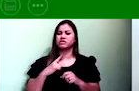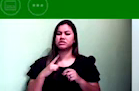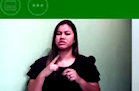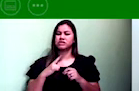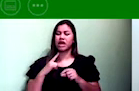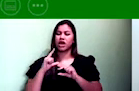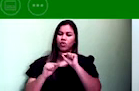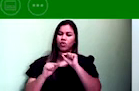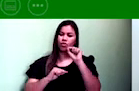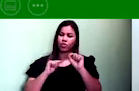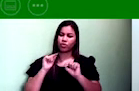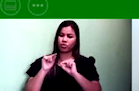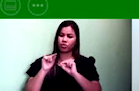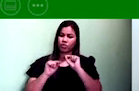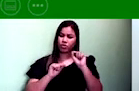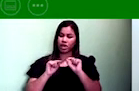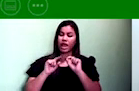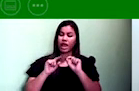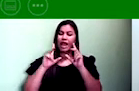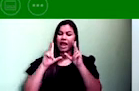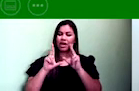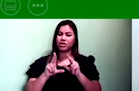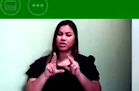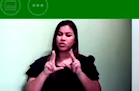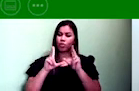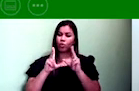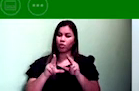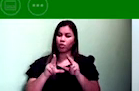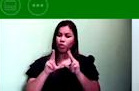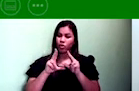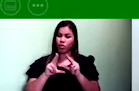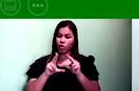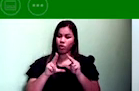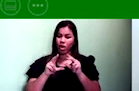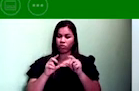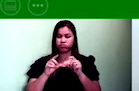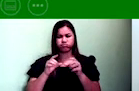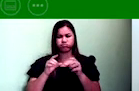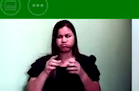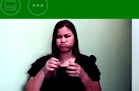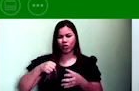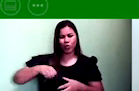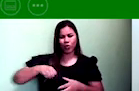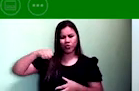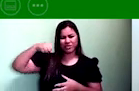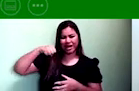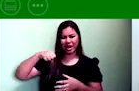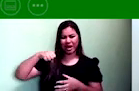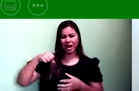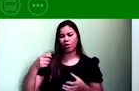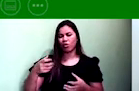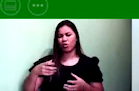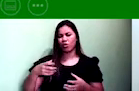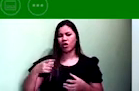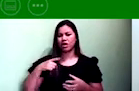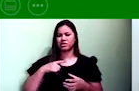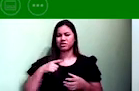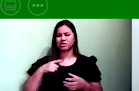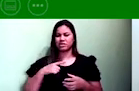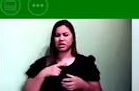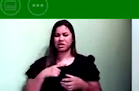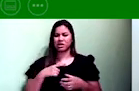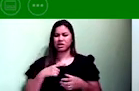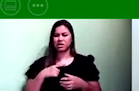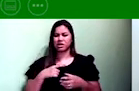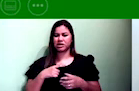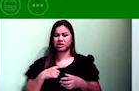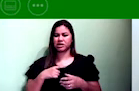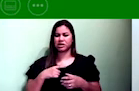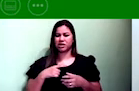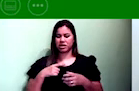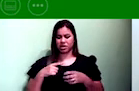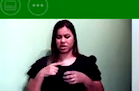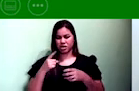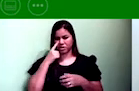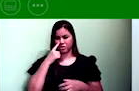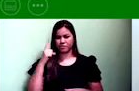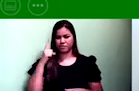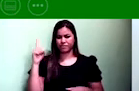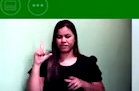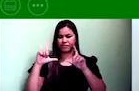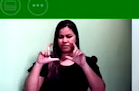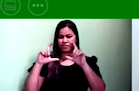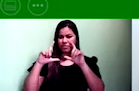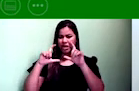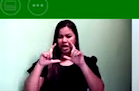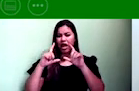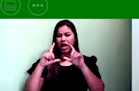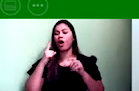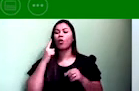é como se fosse um saquinho com um fundo fechado, o outro aberto, de onde entrará o pênis